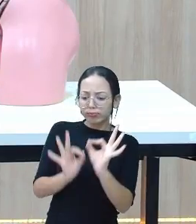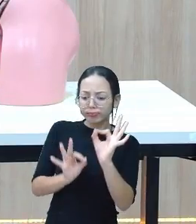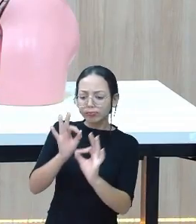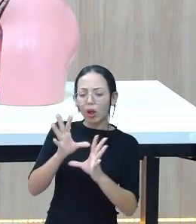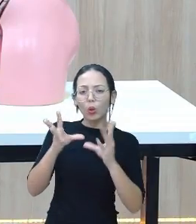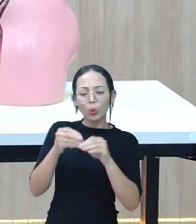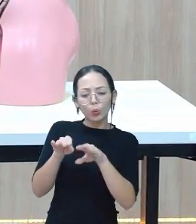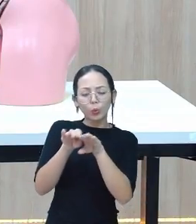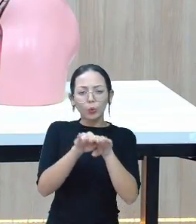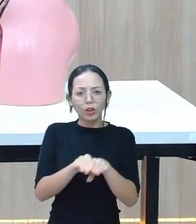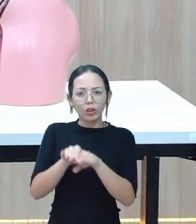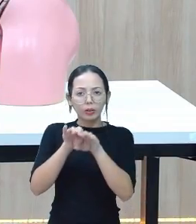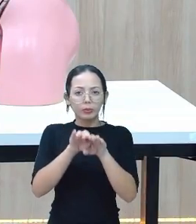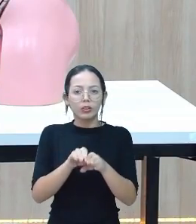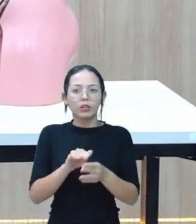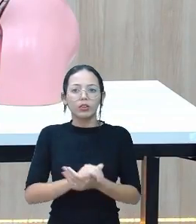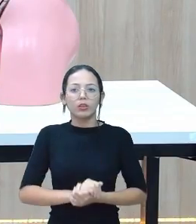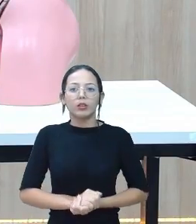muito equilibrado.